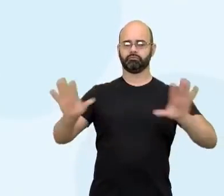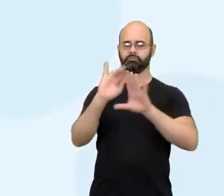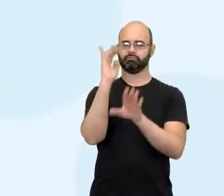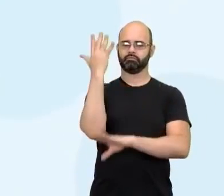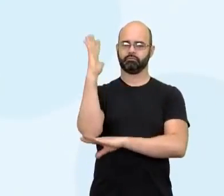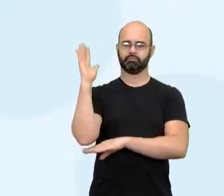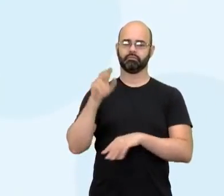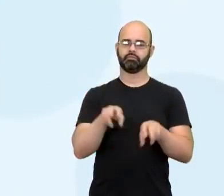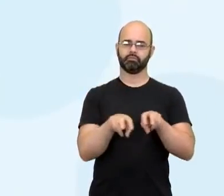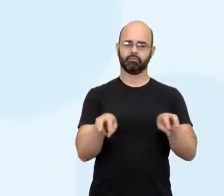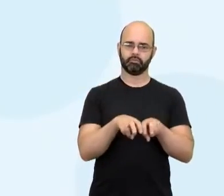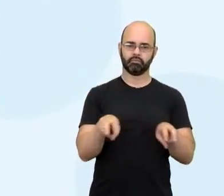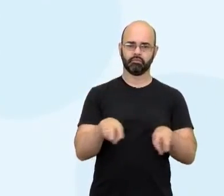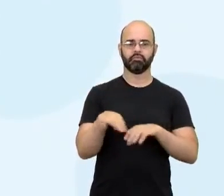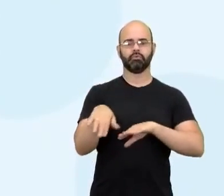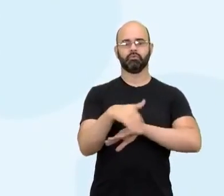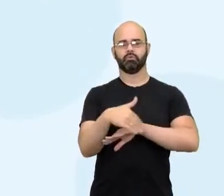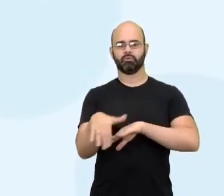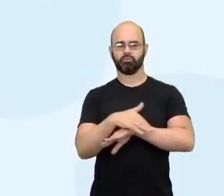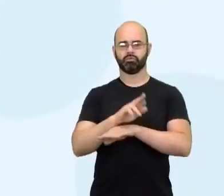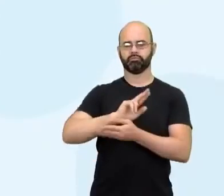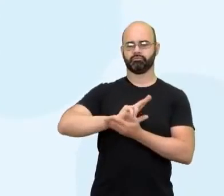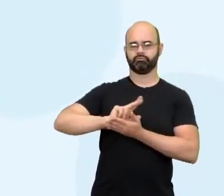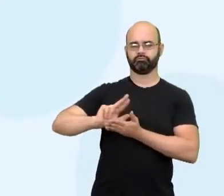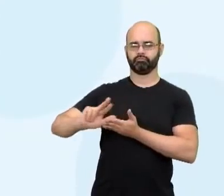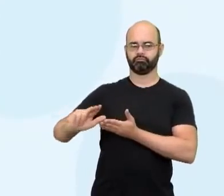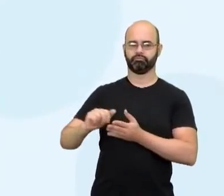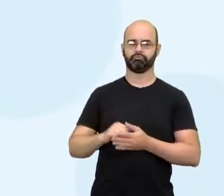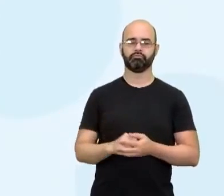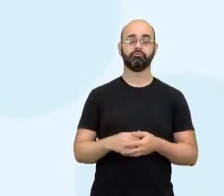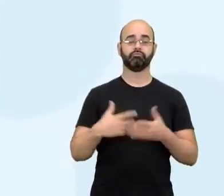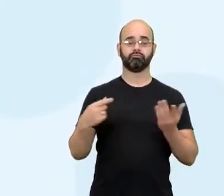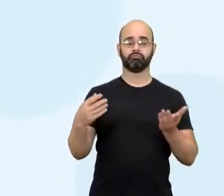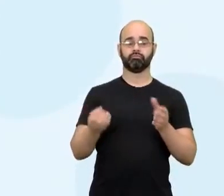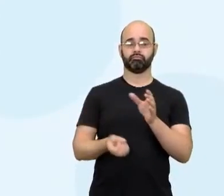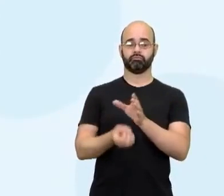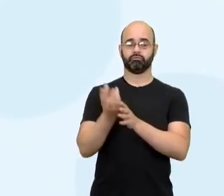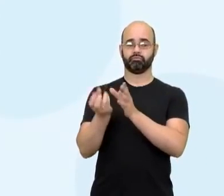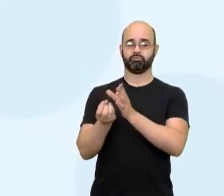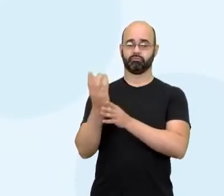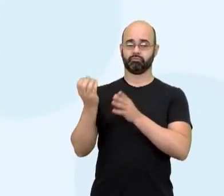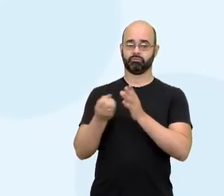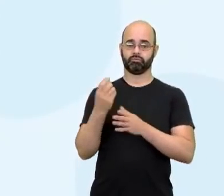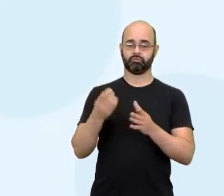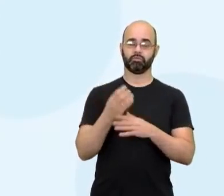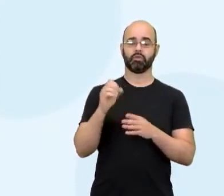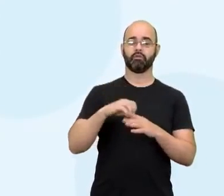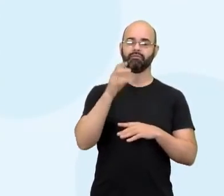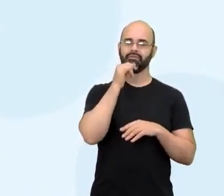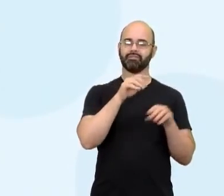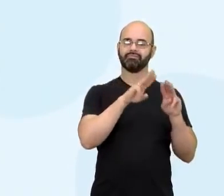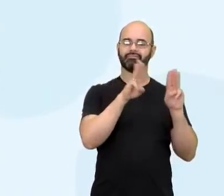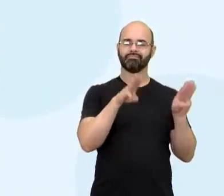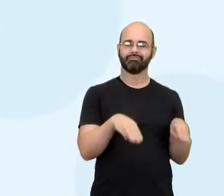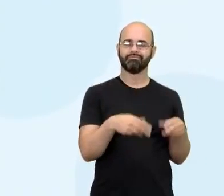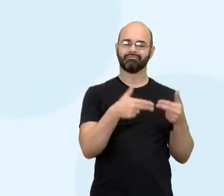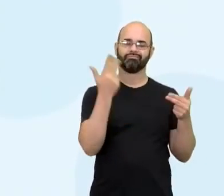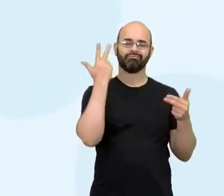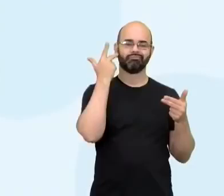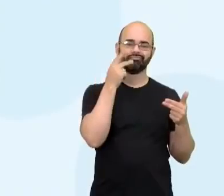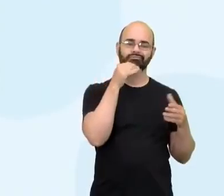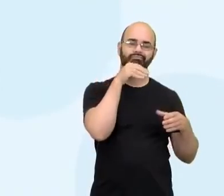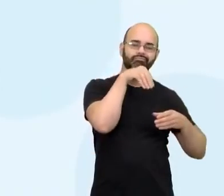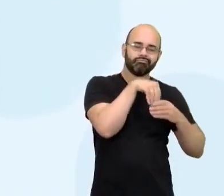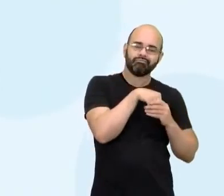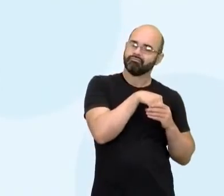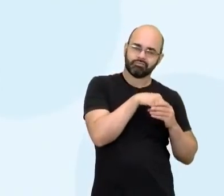ruas e demais logradouros. Essas obras são, portanto, realizadas fora dos espaços expositivos convencionais de museus e